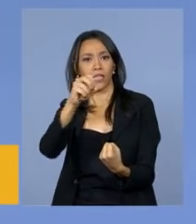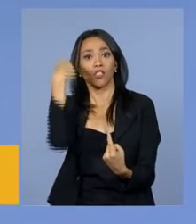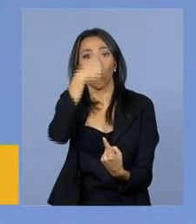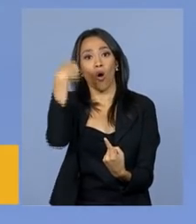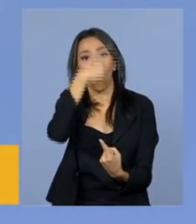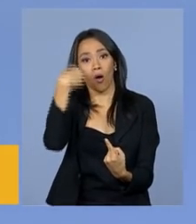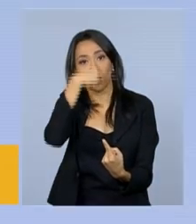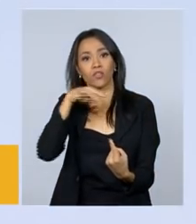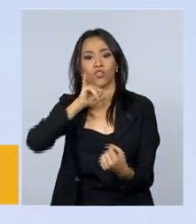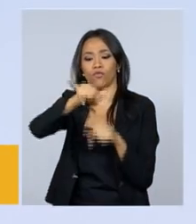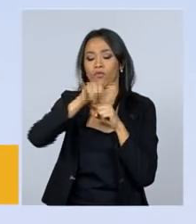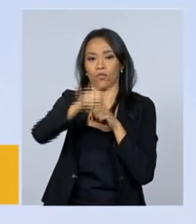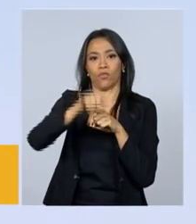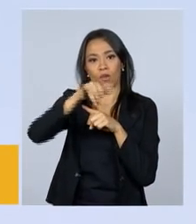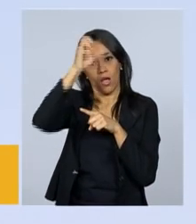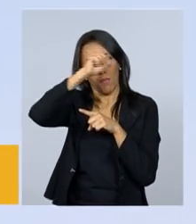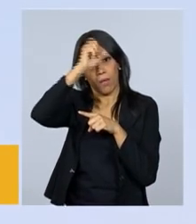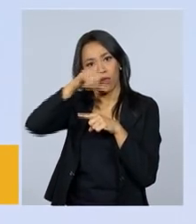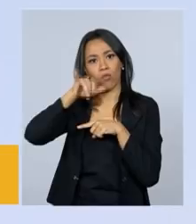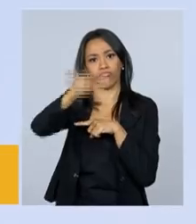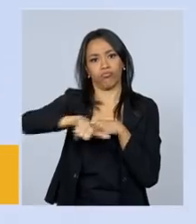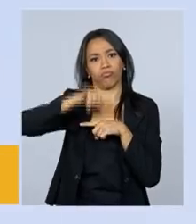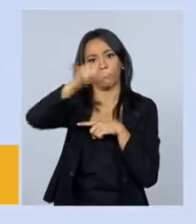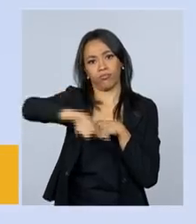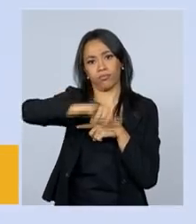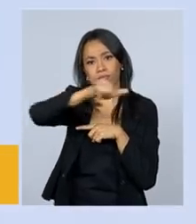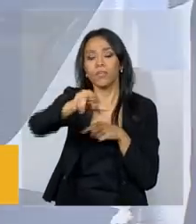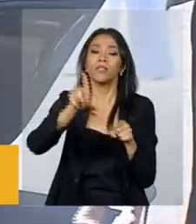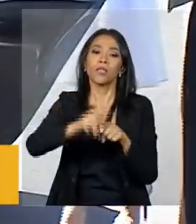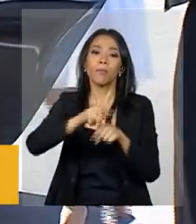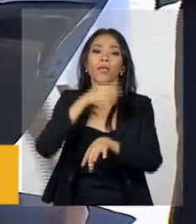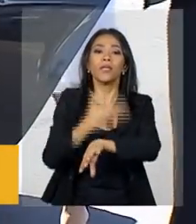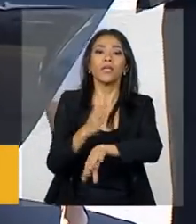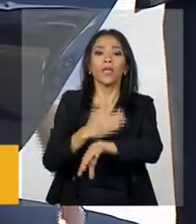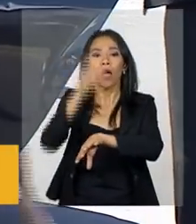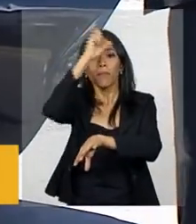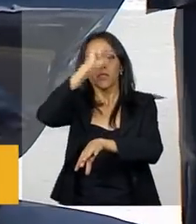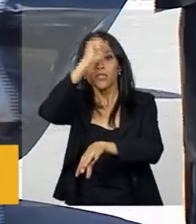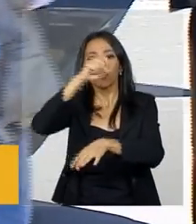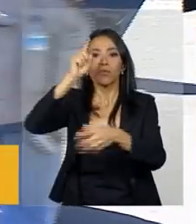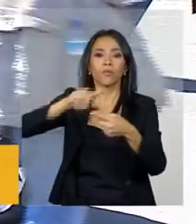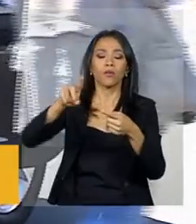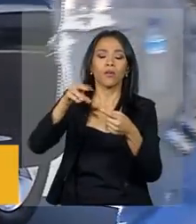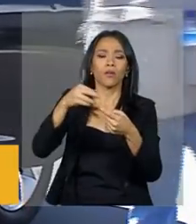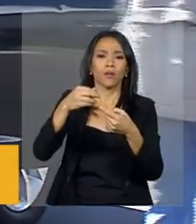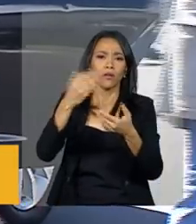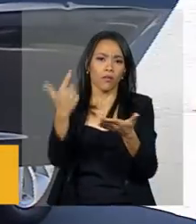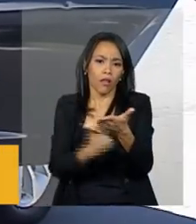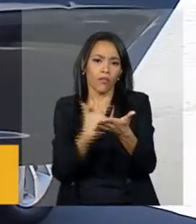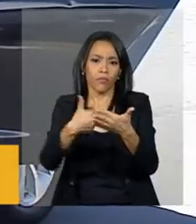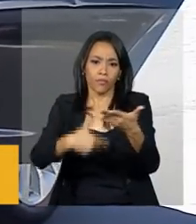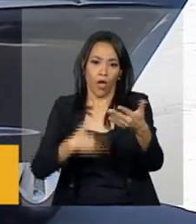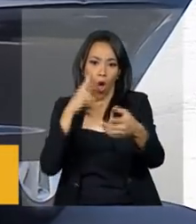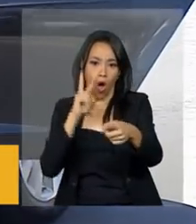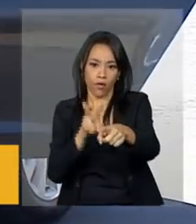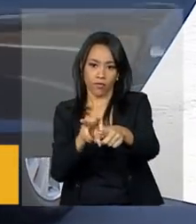quais 800, pelo menos, na atividade de instrução. Por que na atividade de instrução? Porque tá aí, esse é o